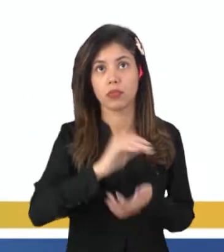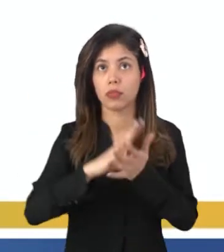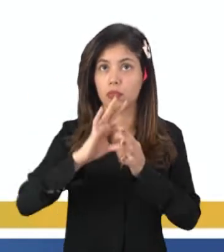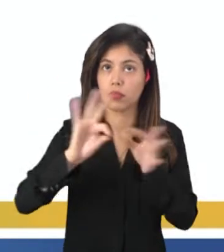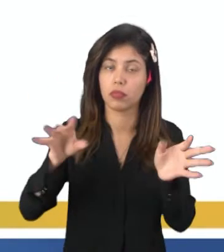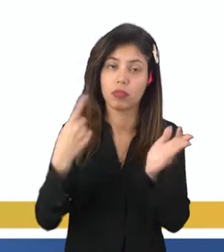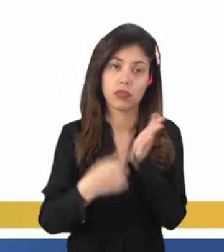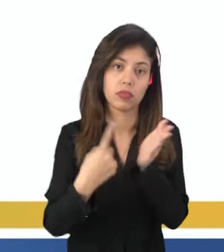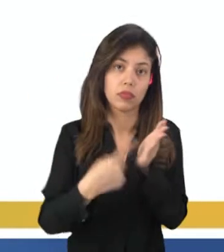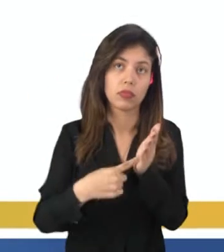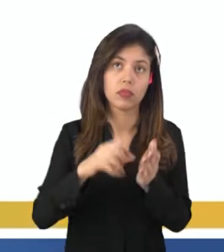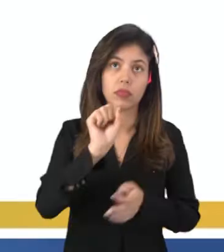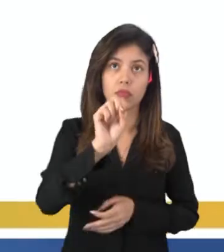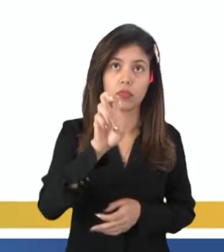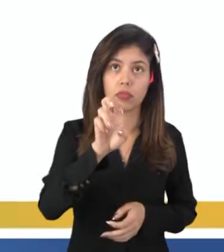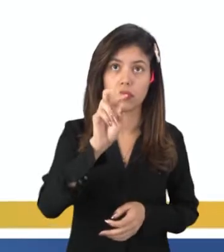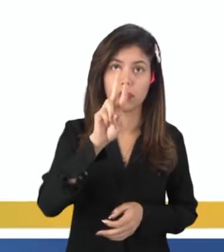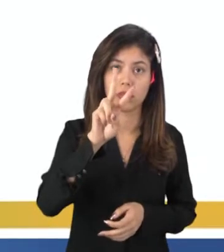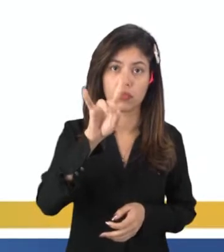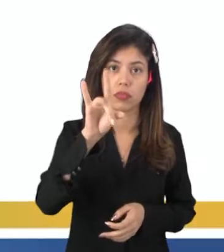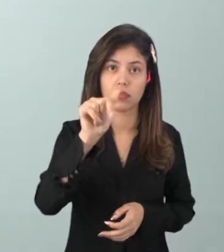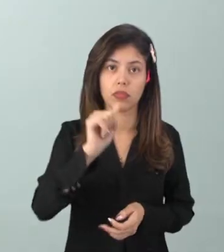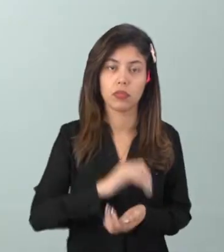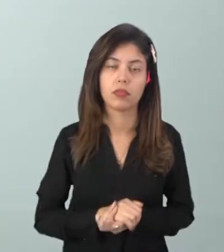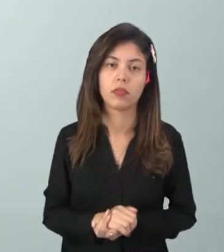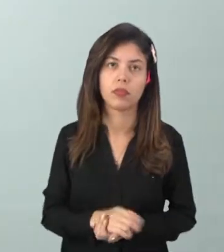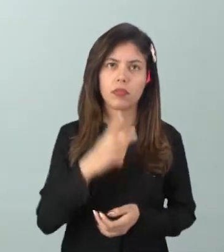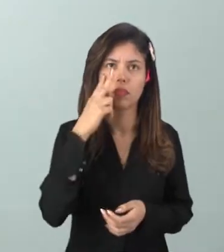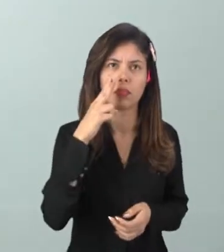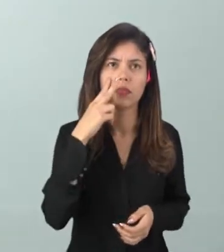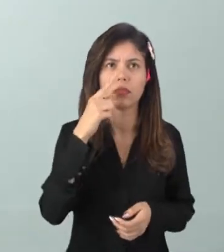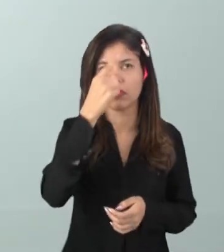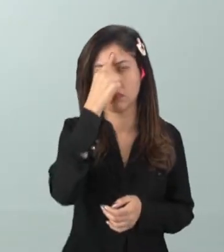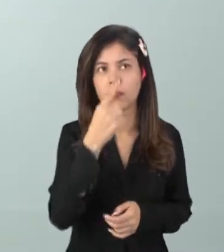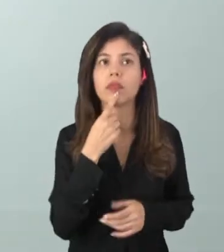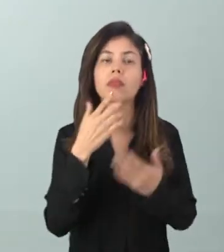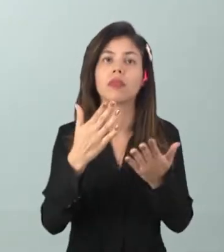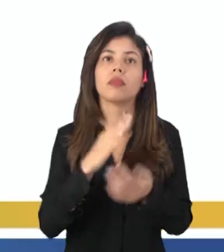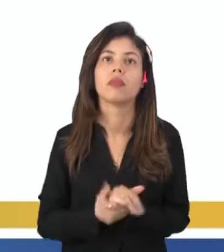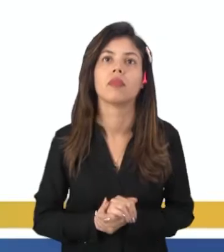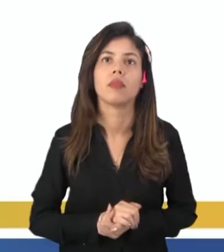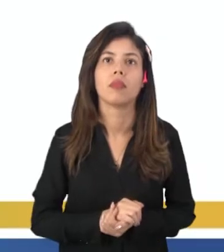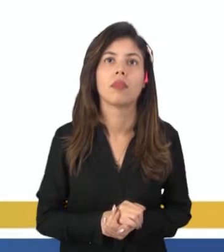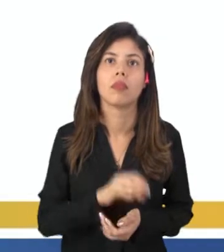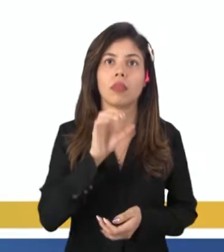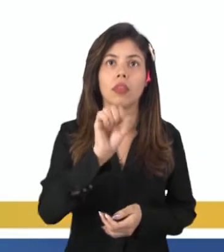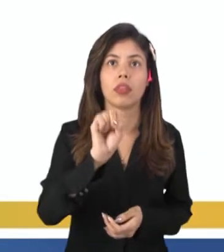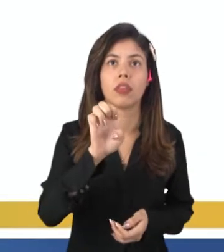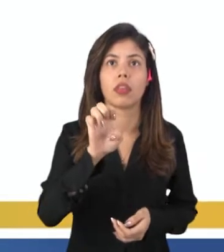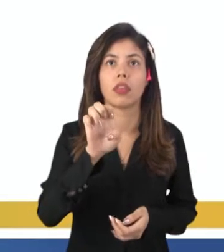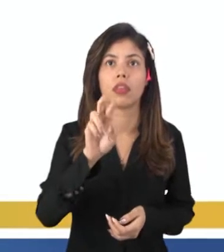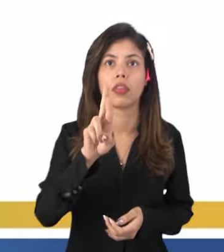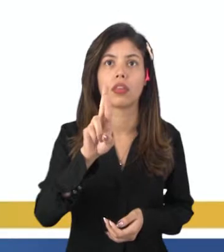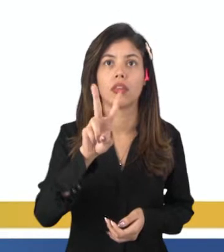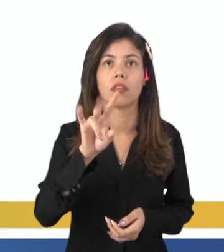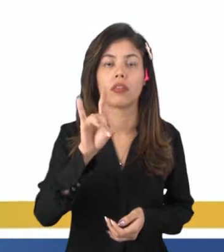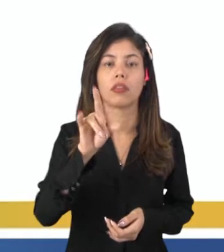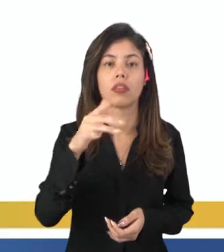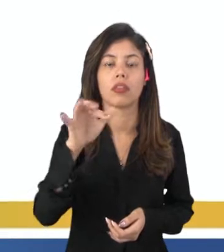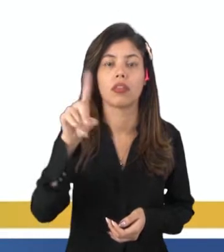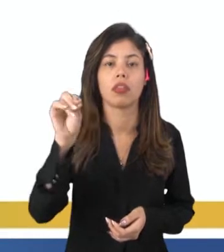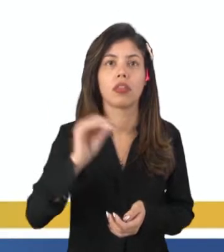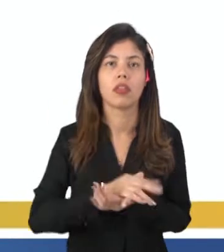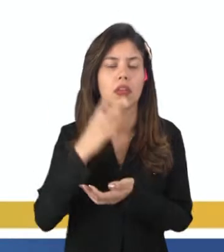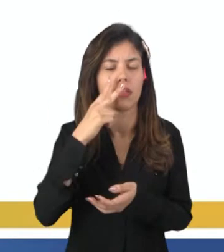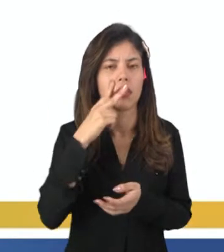livres ou em condição de servidão. Então observe aqui essas imagens, né? Observe a imagem lá à nossa esquerda, a gente tem lá o feudalismo,